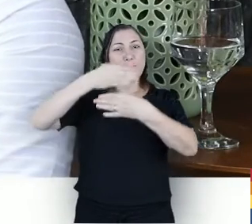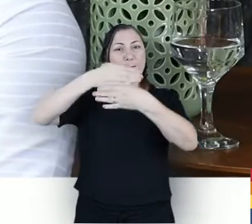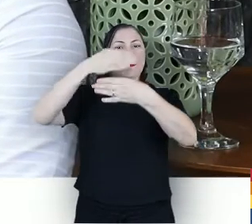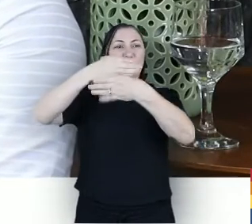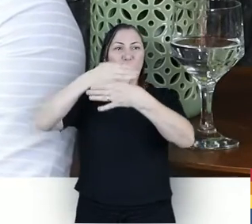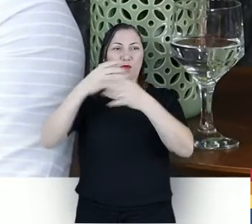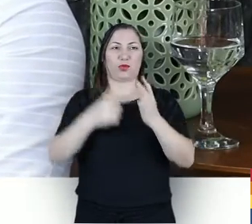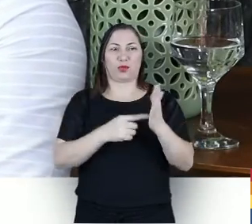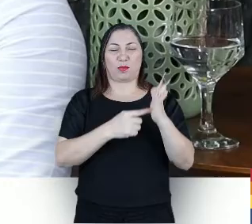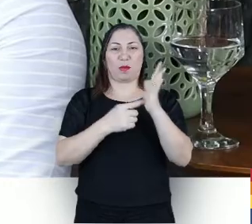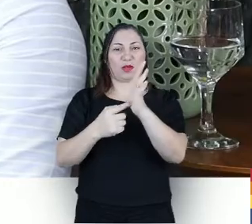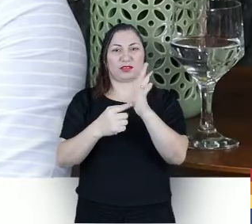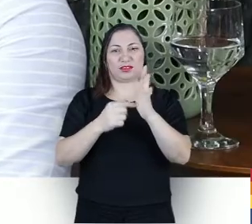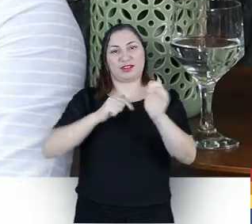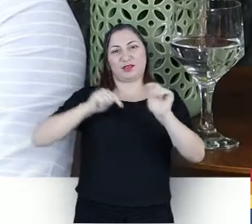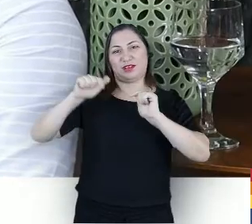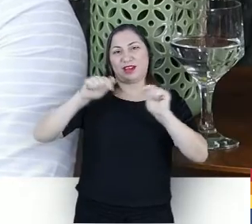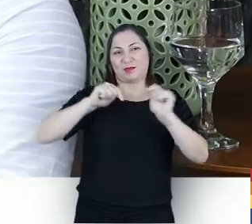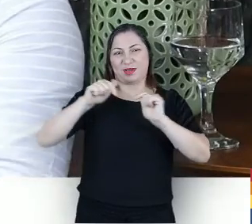passa pela